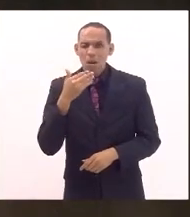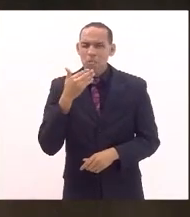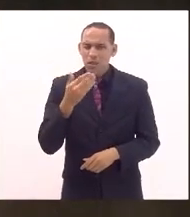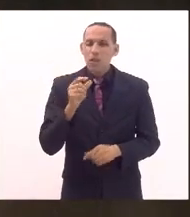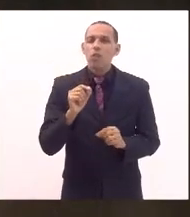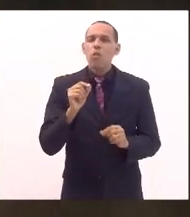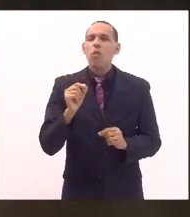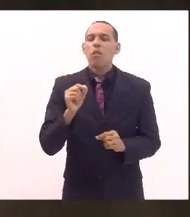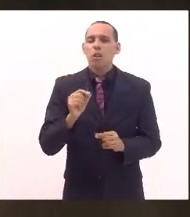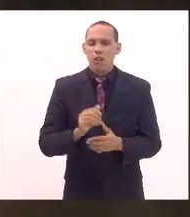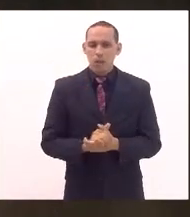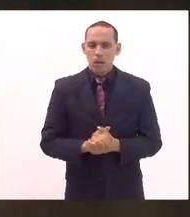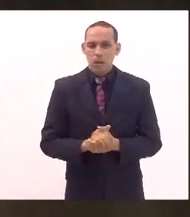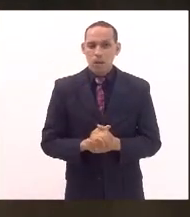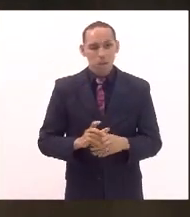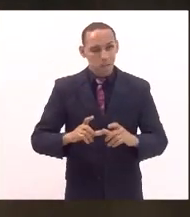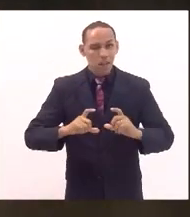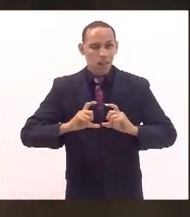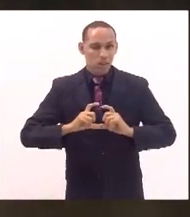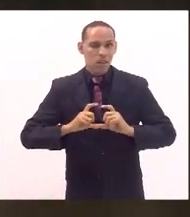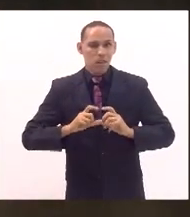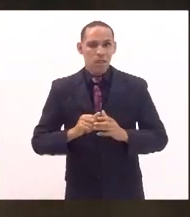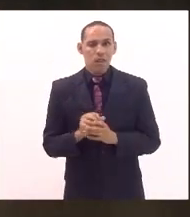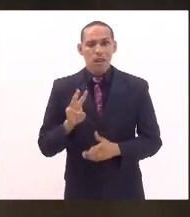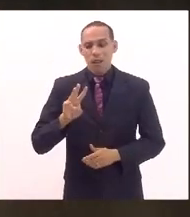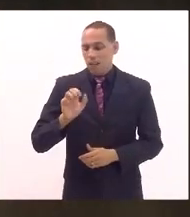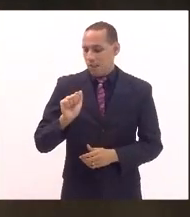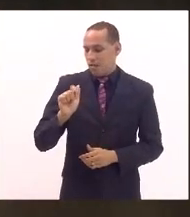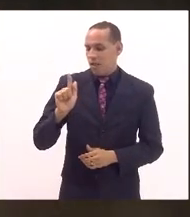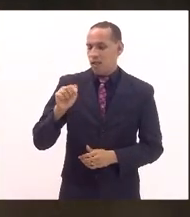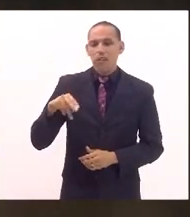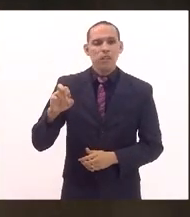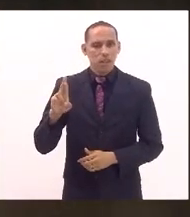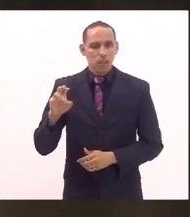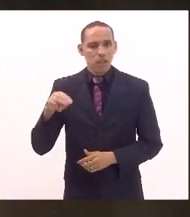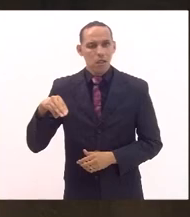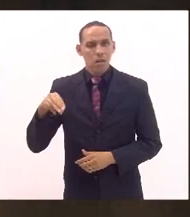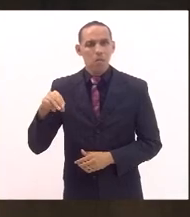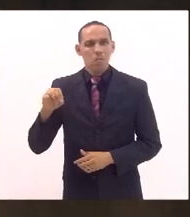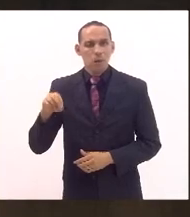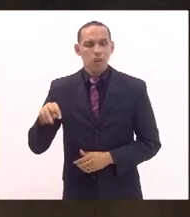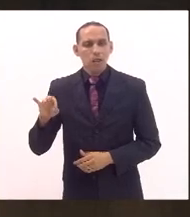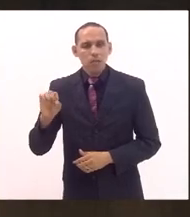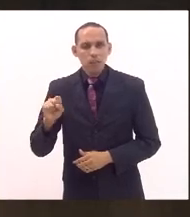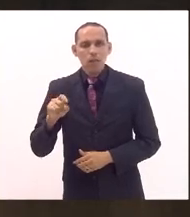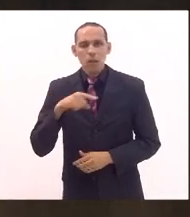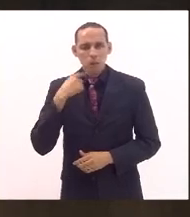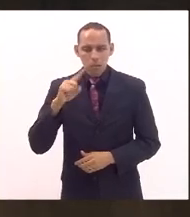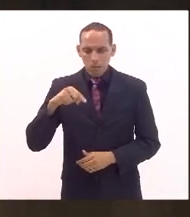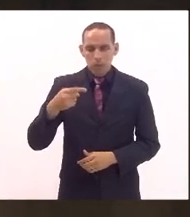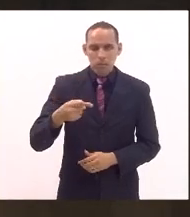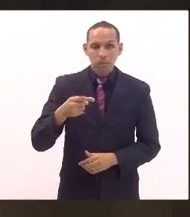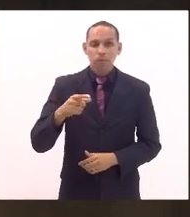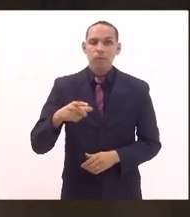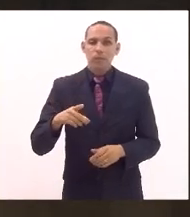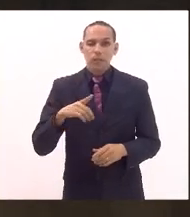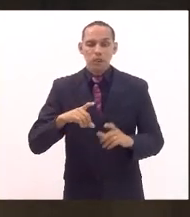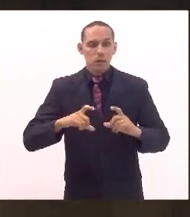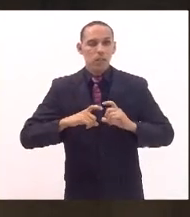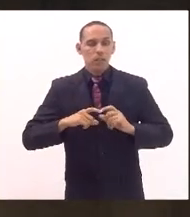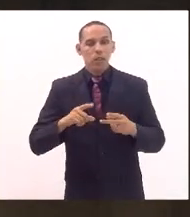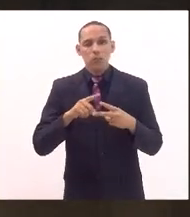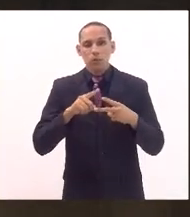para consolidar que a medalha do Wagner Montes próximo até tem duas medalhas do deputado Léo Verde Deputado Alexandre